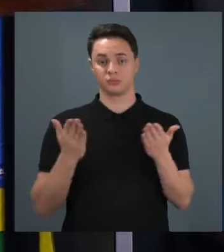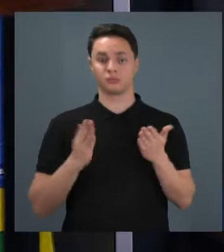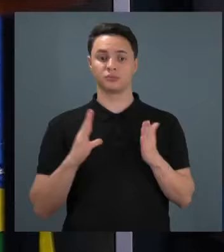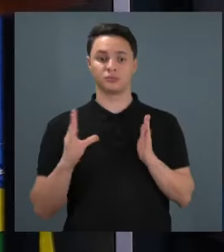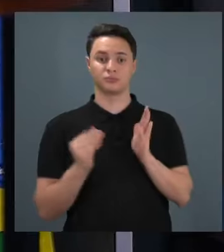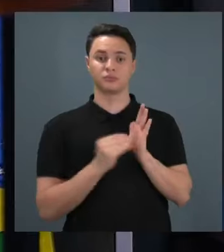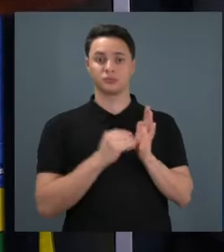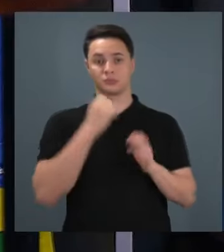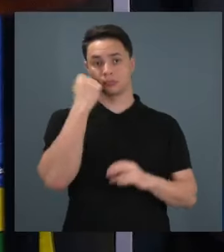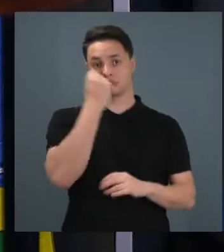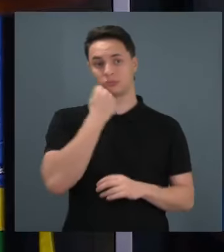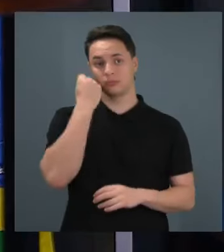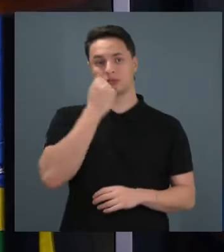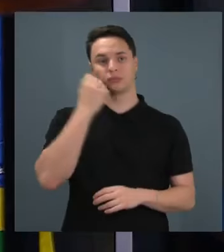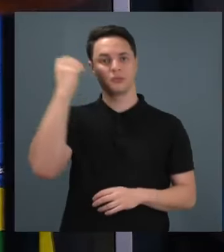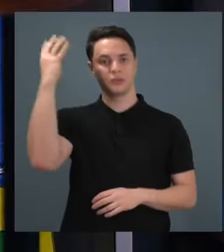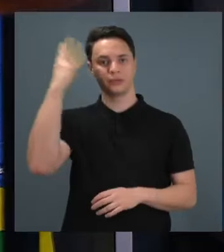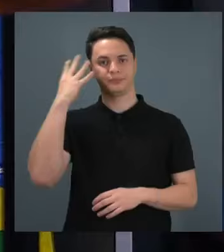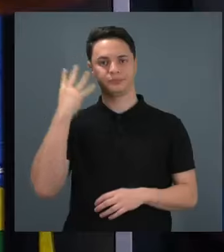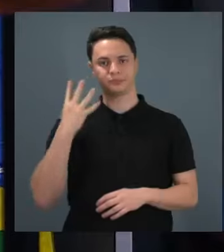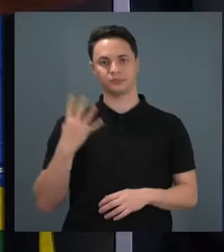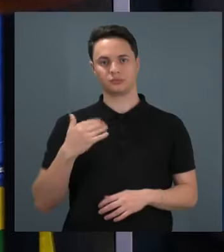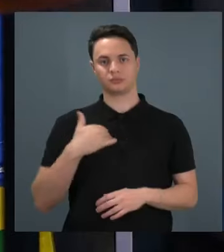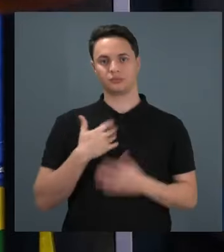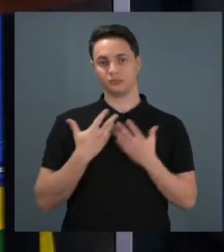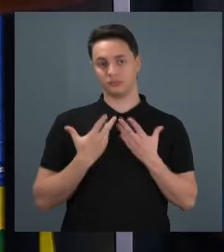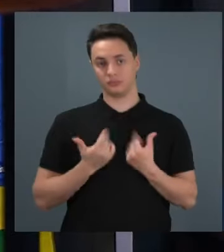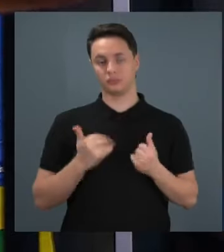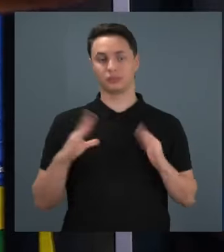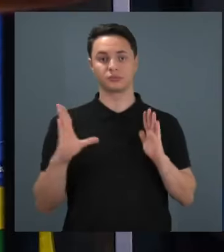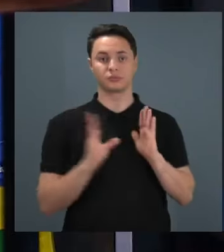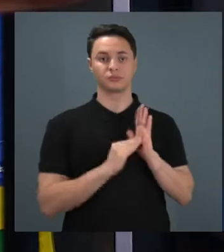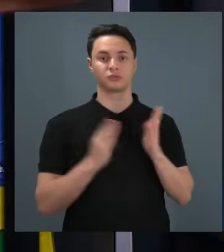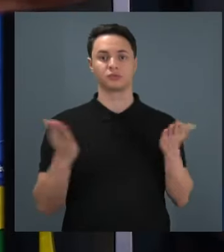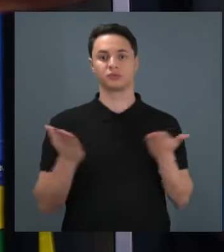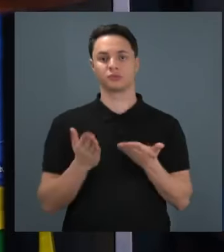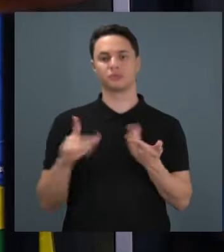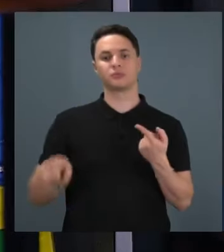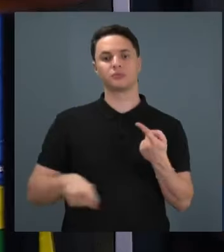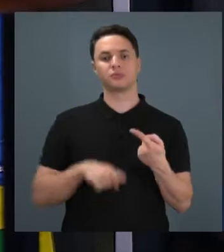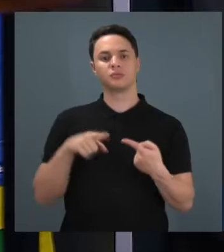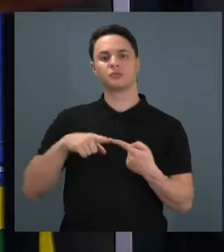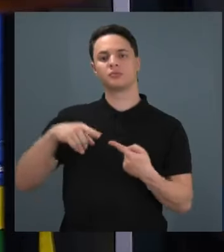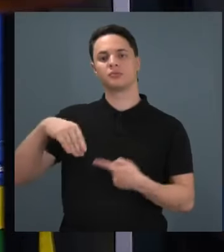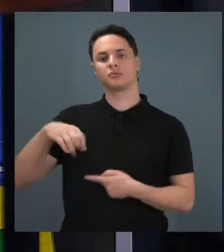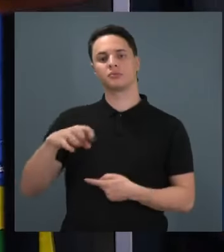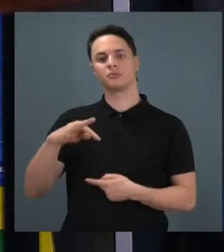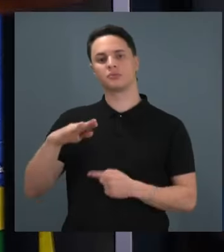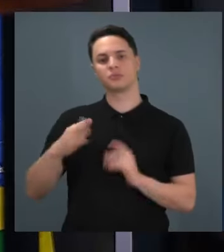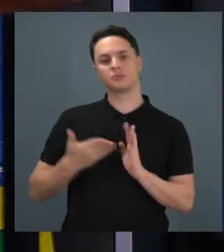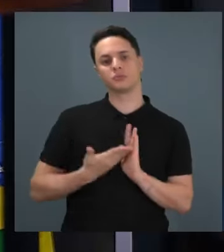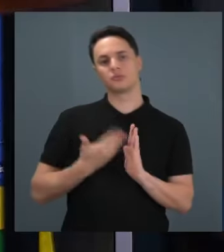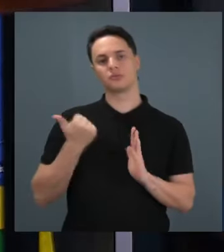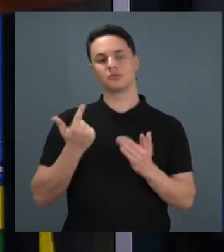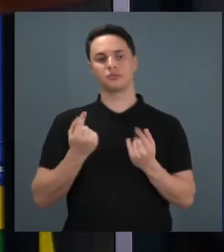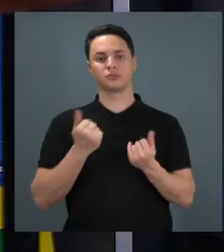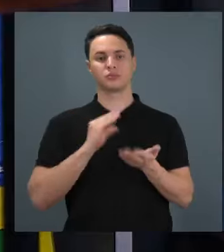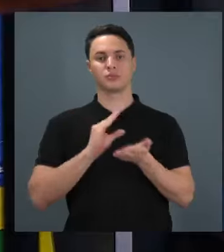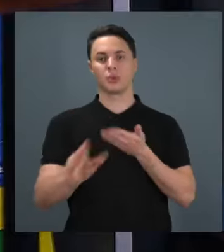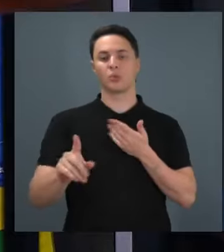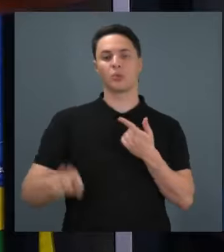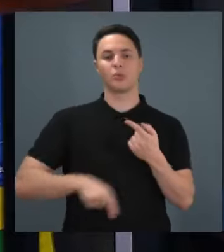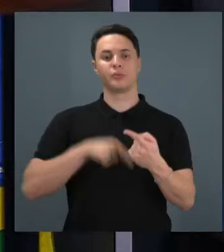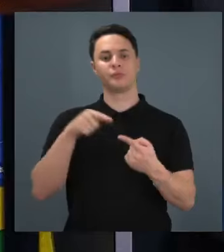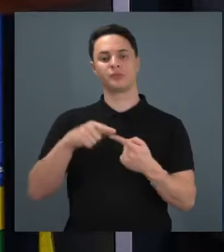nobre senador veneziano, acatada por esse relator, tira da meta os recursos destinados